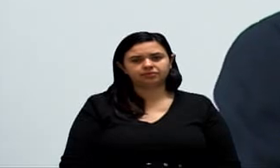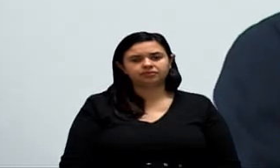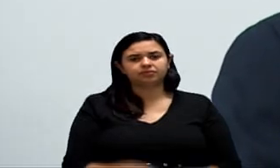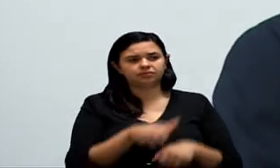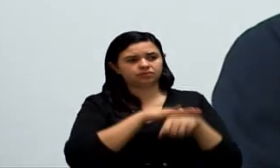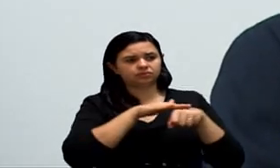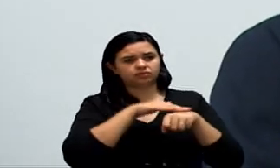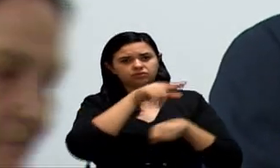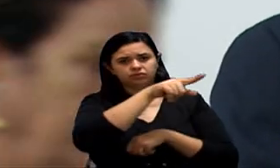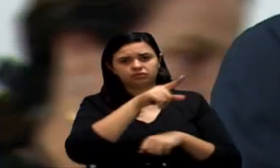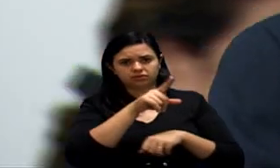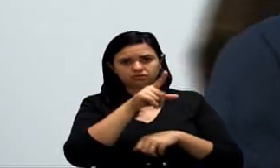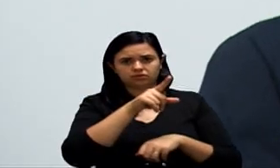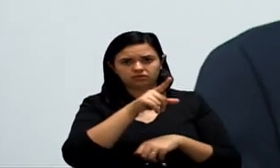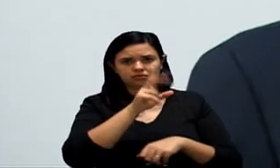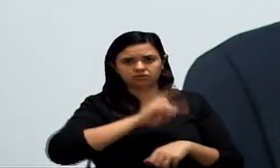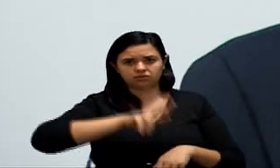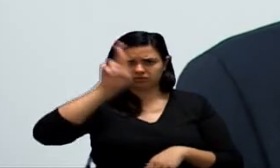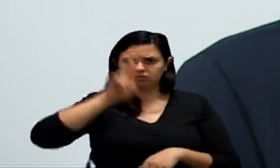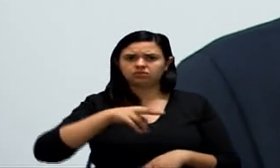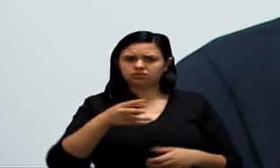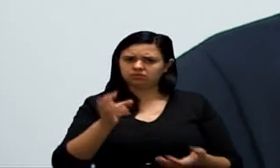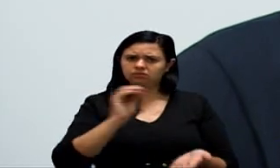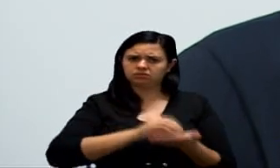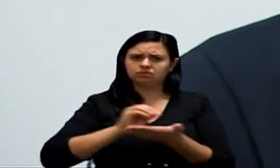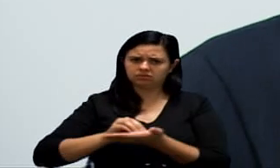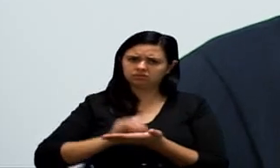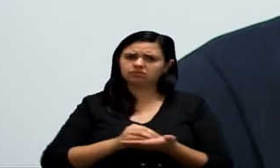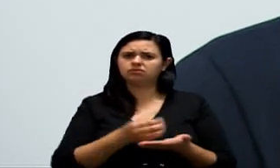com o coordenador da Maria do Carmo, e está faltando mesmo,